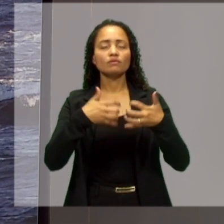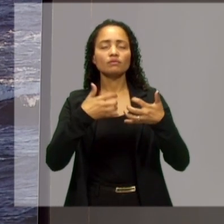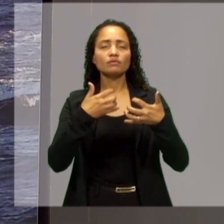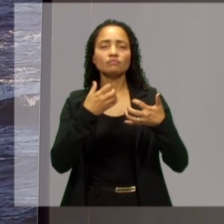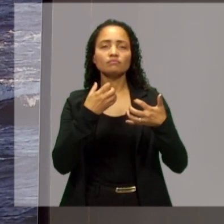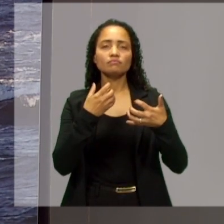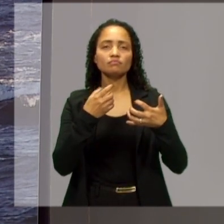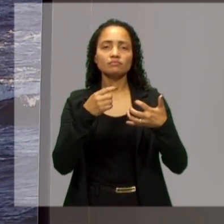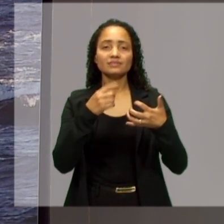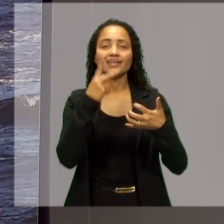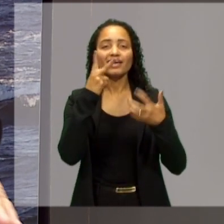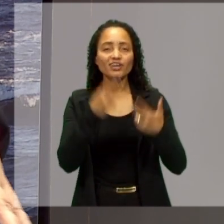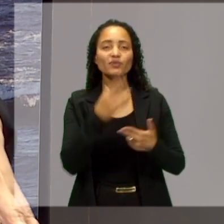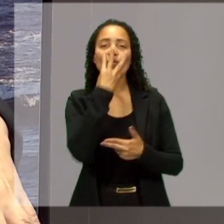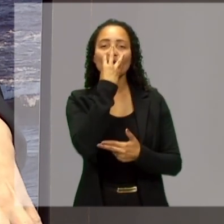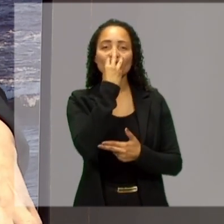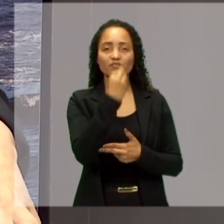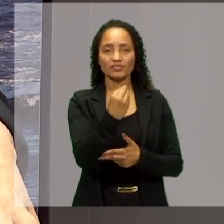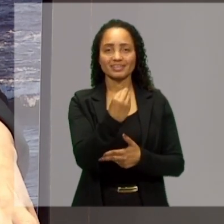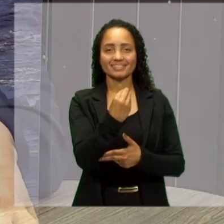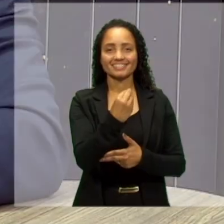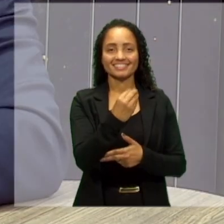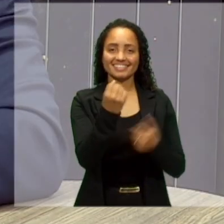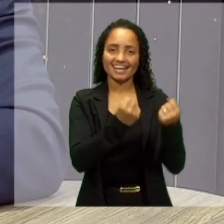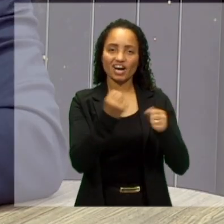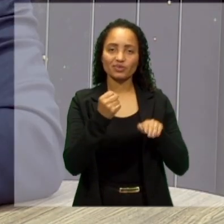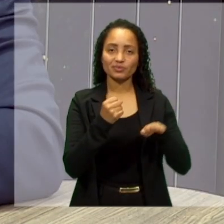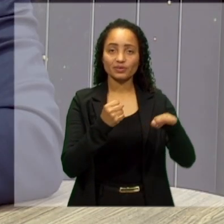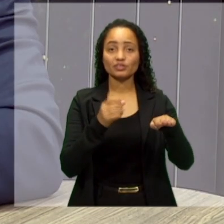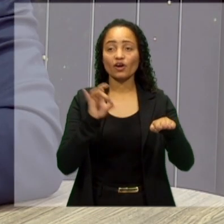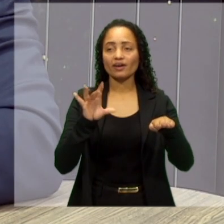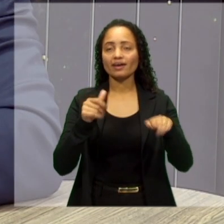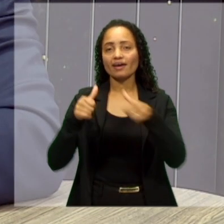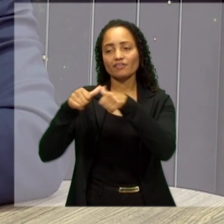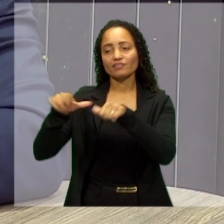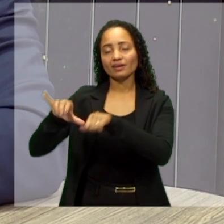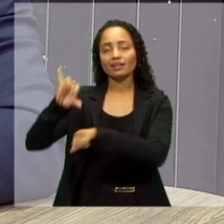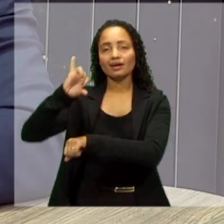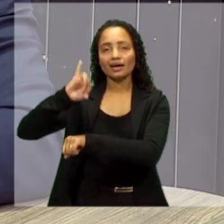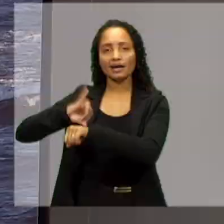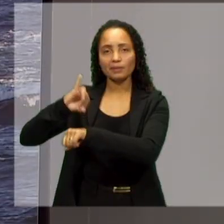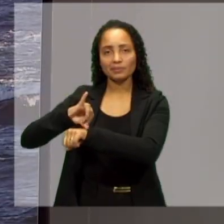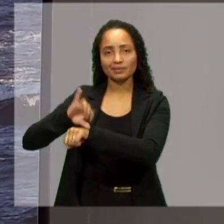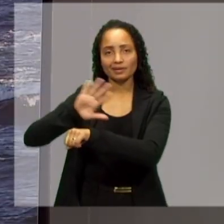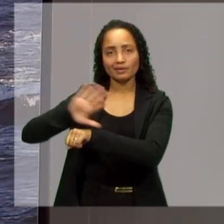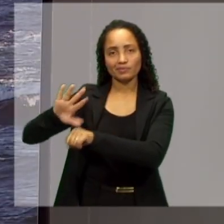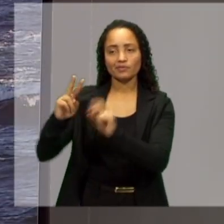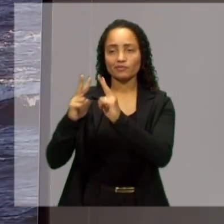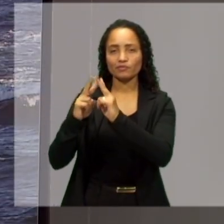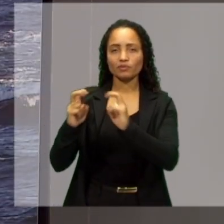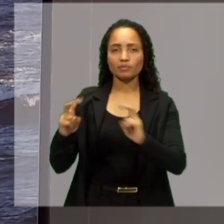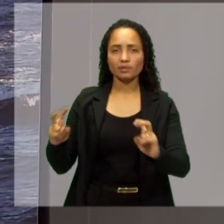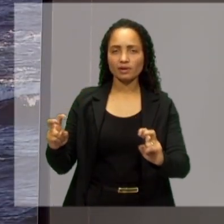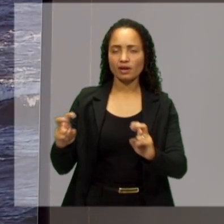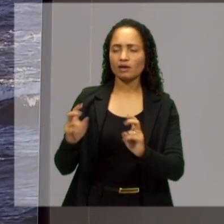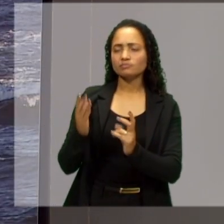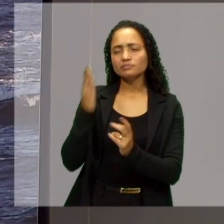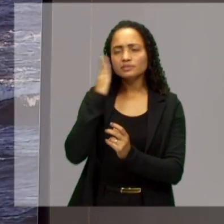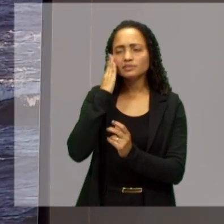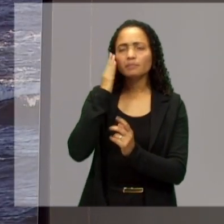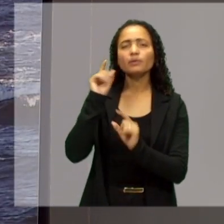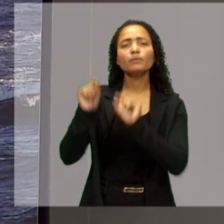fosse a van, só que ela fica lá na capital. Exatamente. Recebendo monitorando, né, o que a sociedade